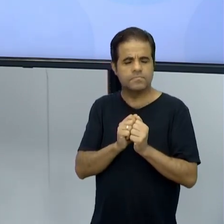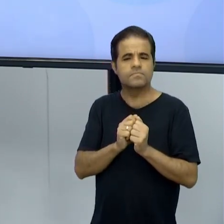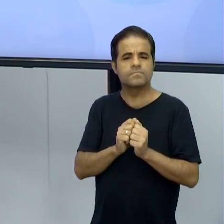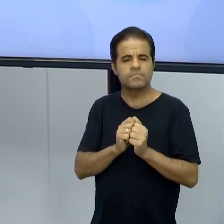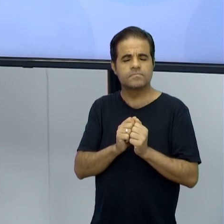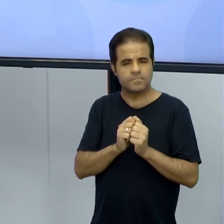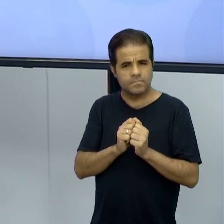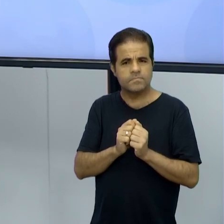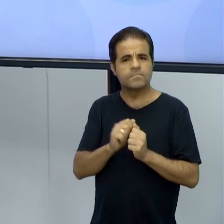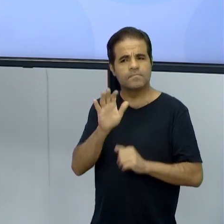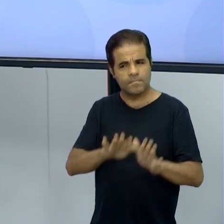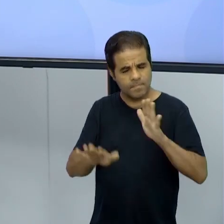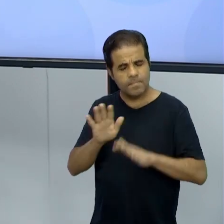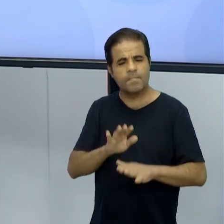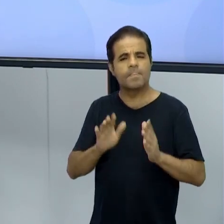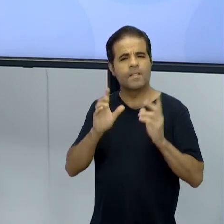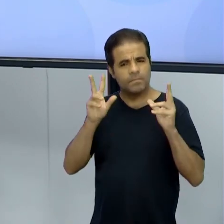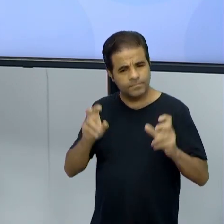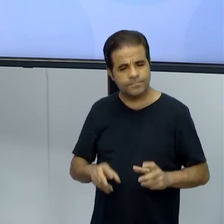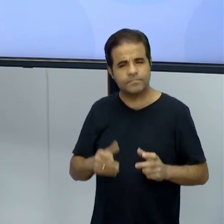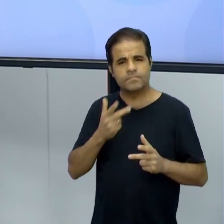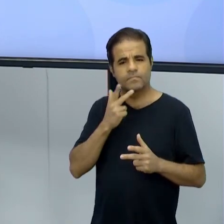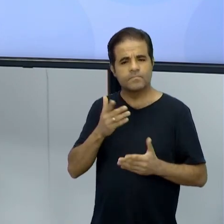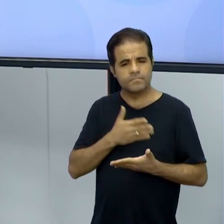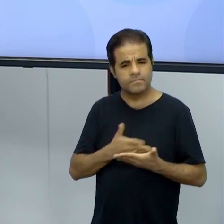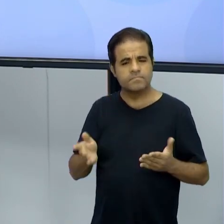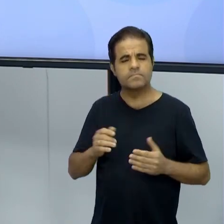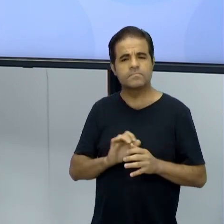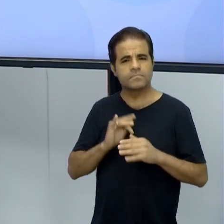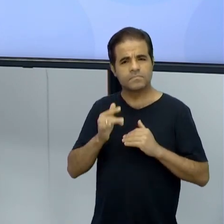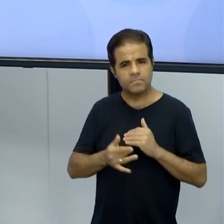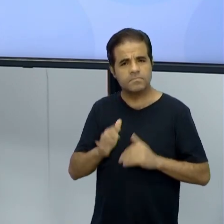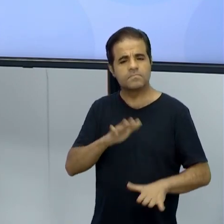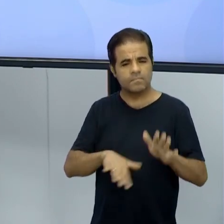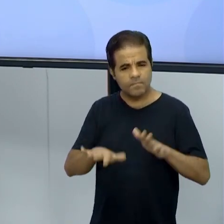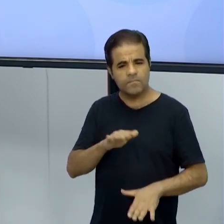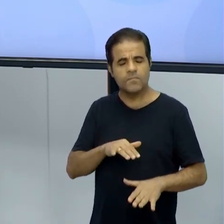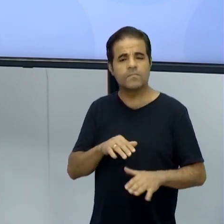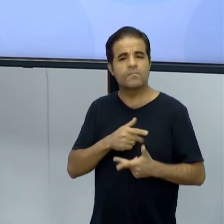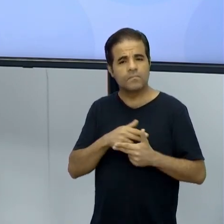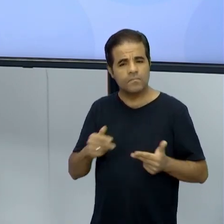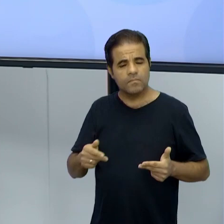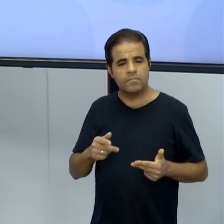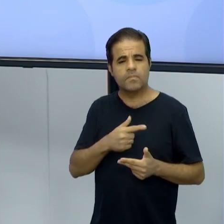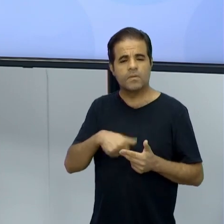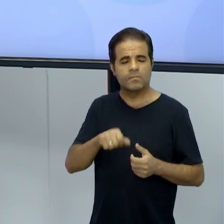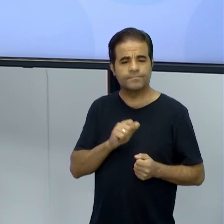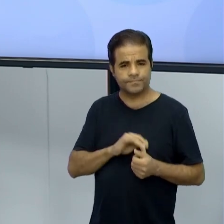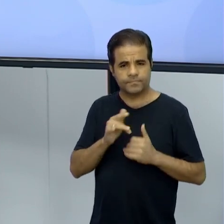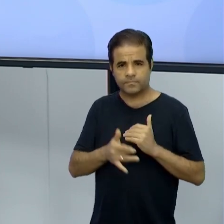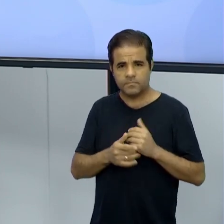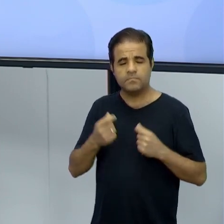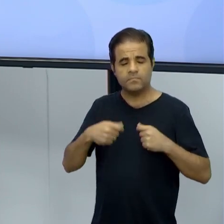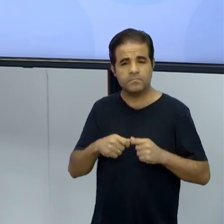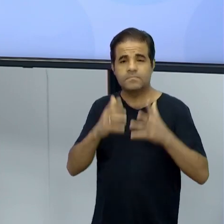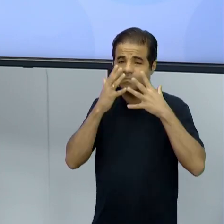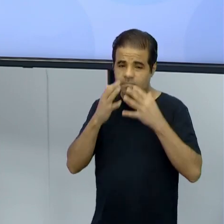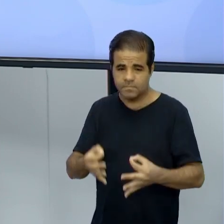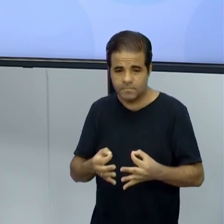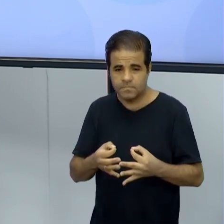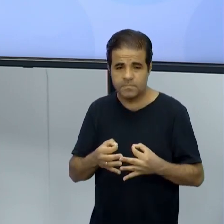a gente tem que tomar cuidado com alguns temas que estão pertinentes aí na rede. E temos que tomar cuidado. Quando estamos na internet, nós temos que estar